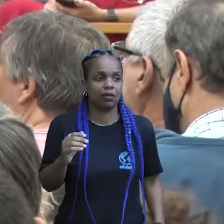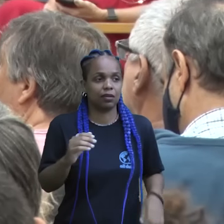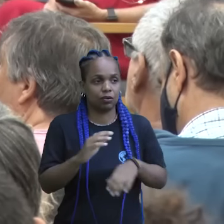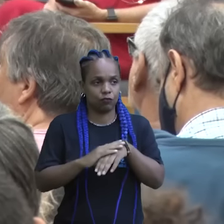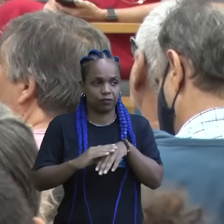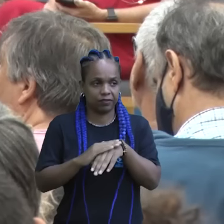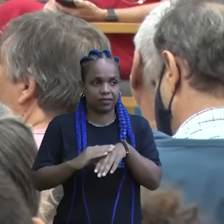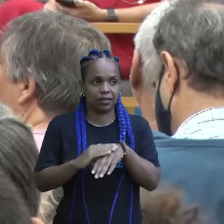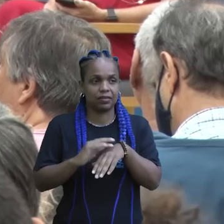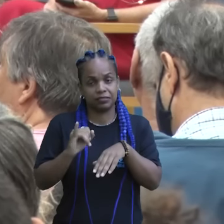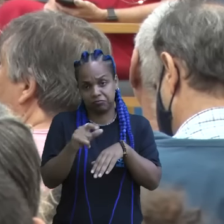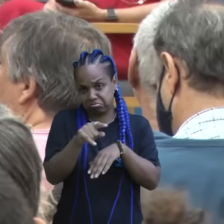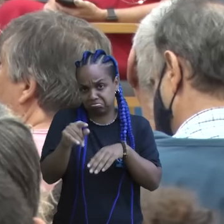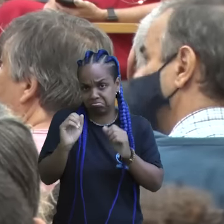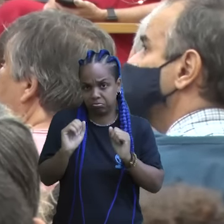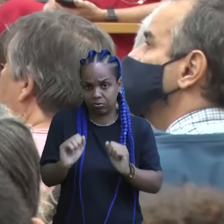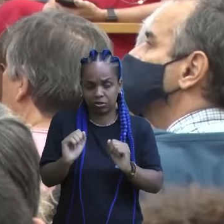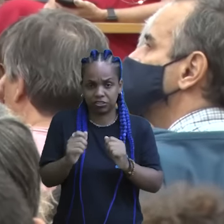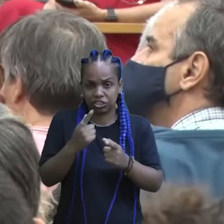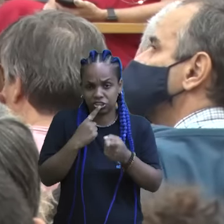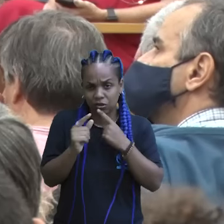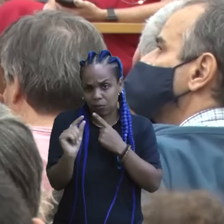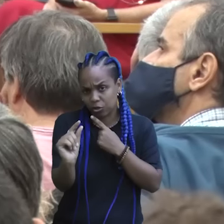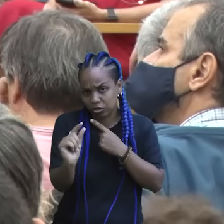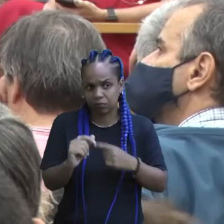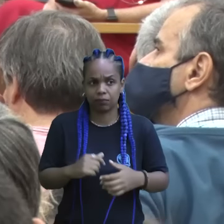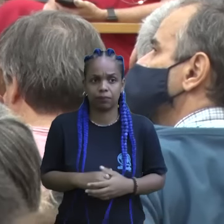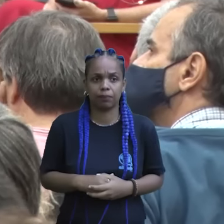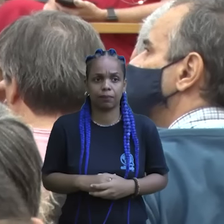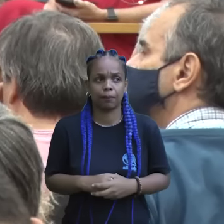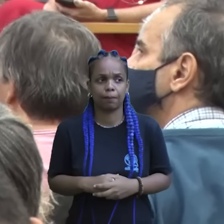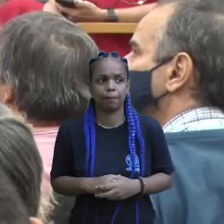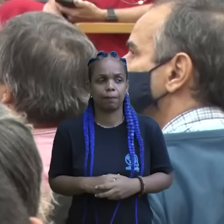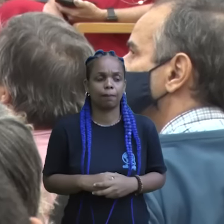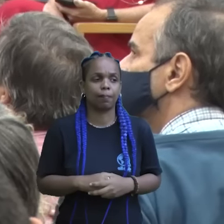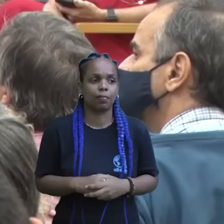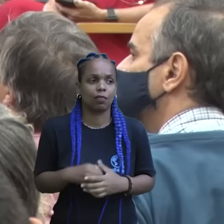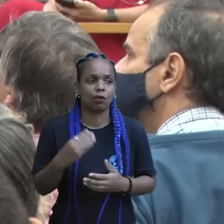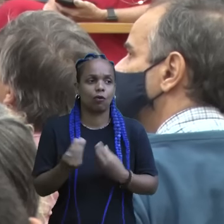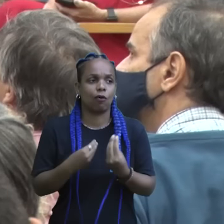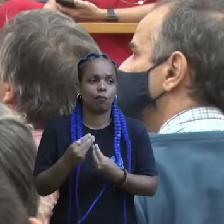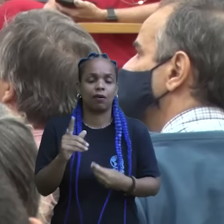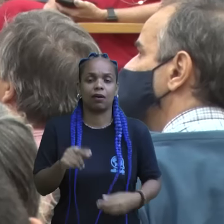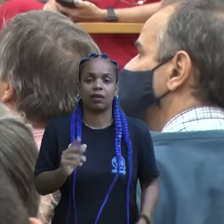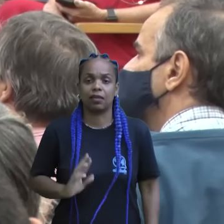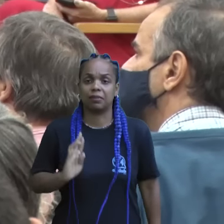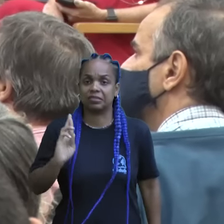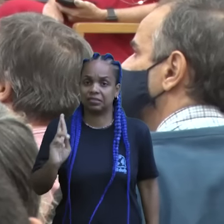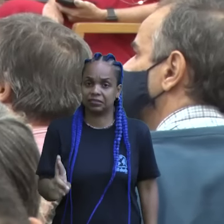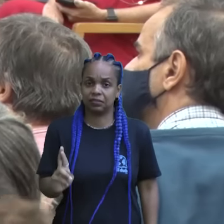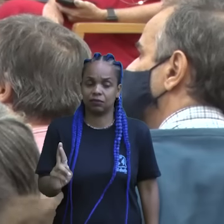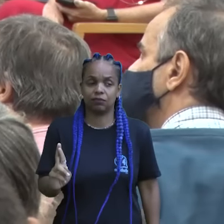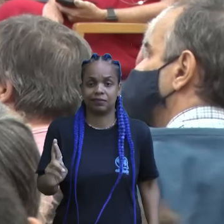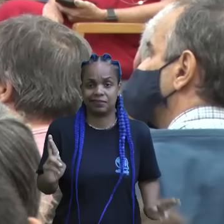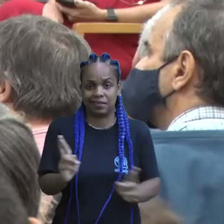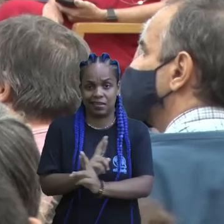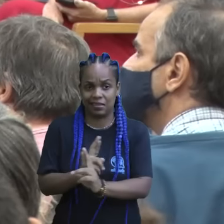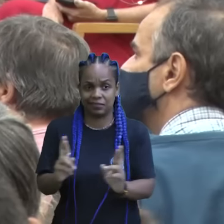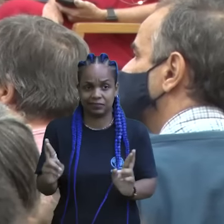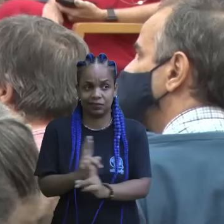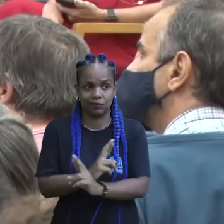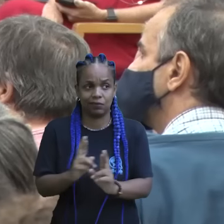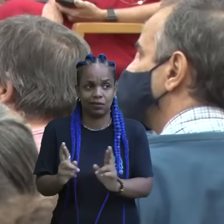feita a representação da relação dinâmica entre a descrição do tempo e espaço nas crônicas do Lima Barreto, né, porque ele é muito descritivo da cidade do